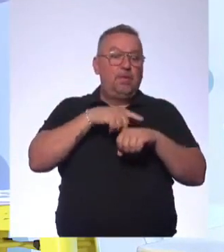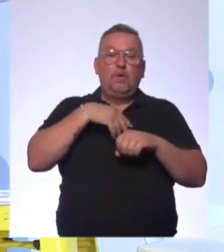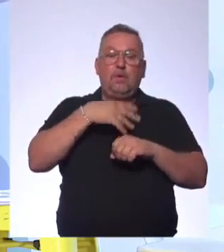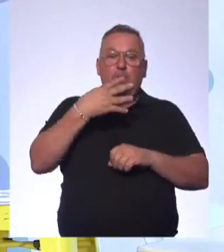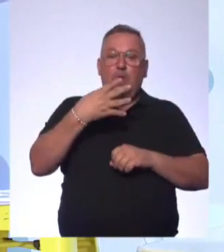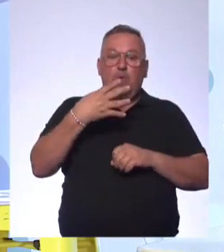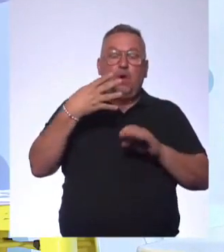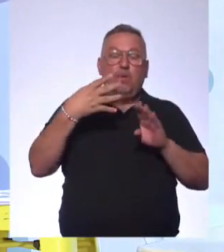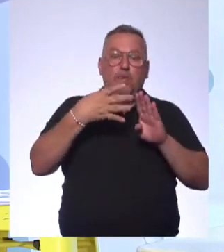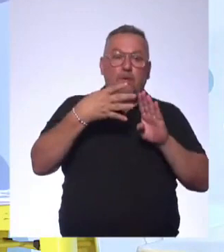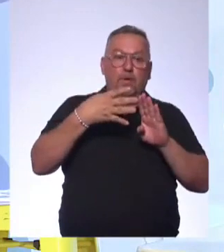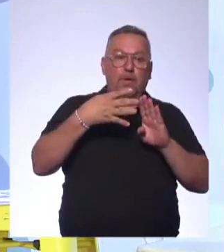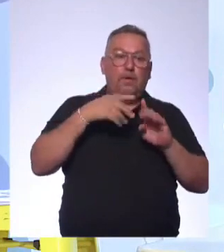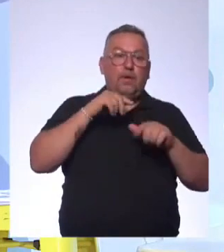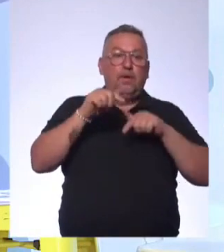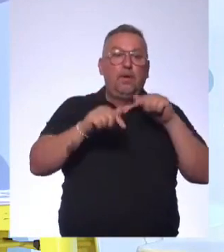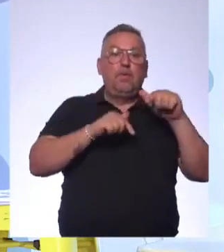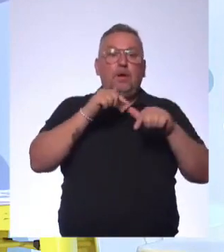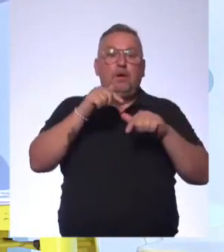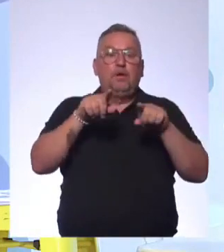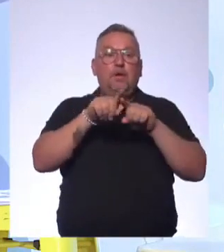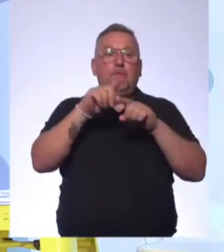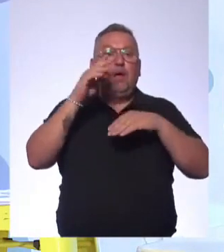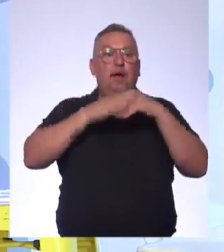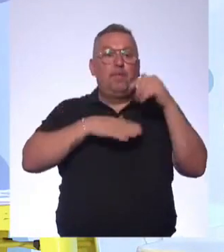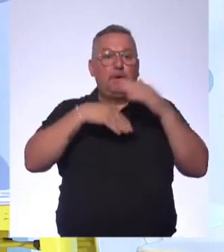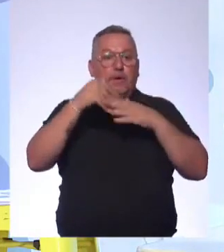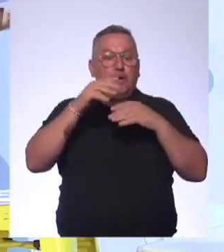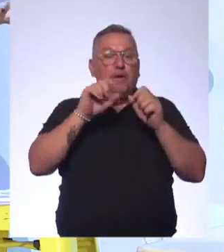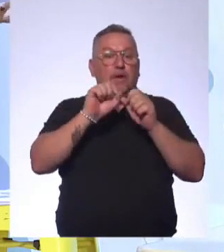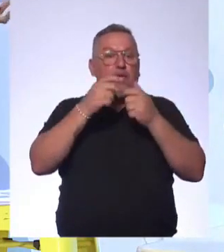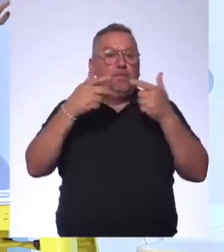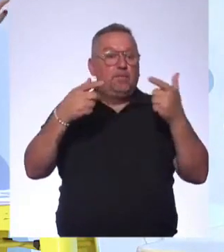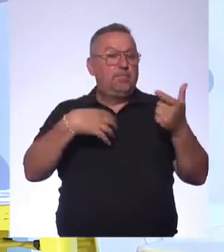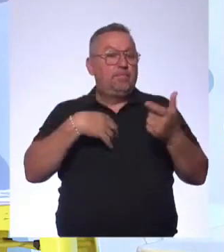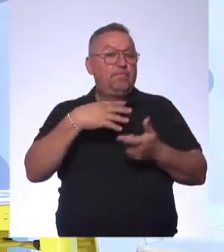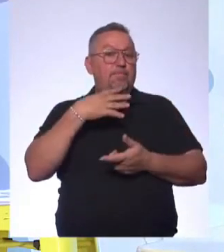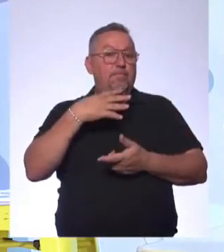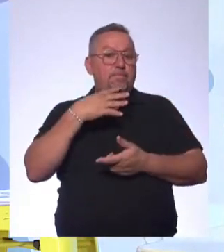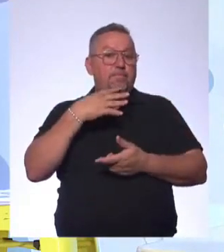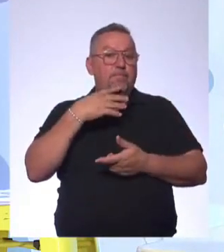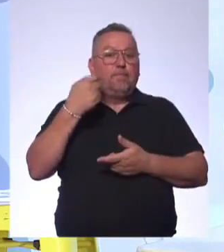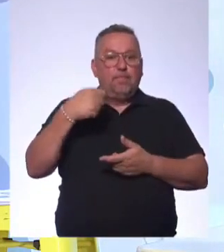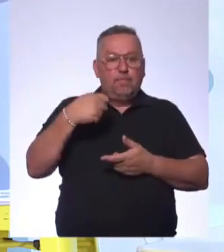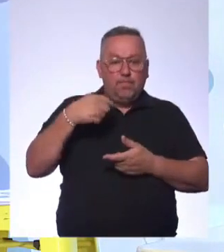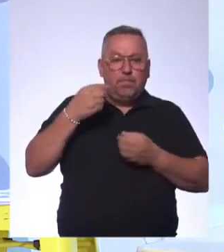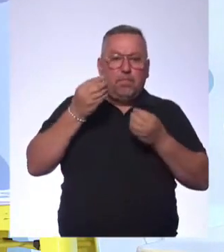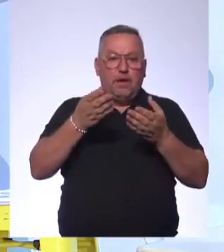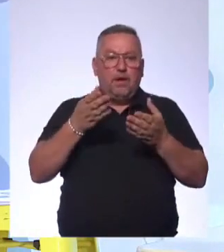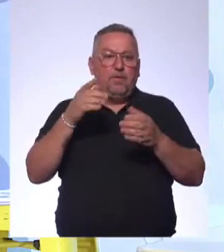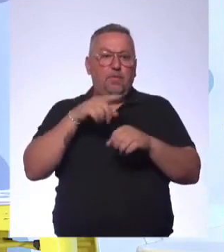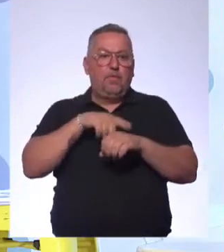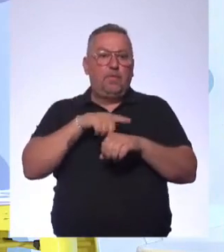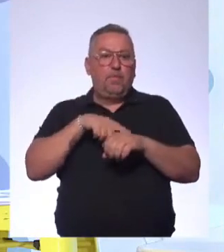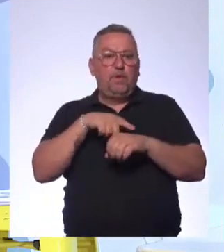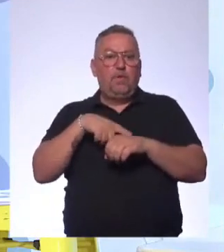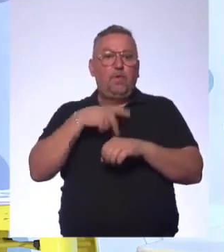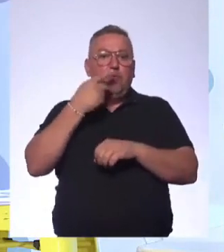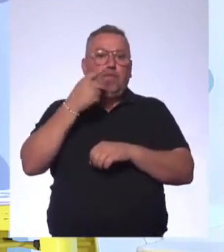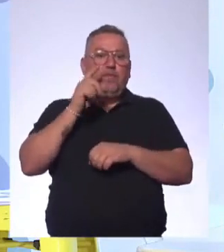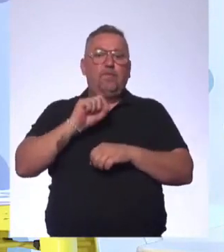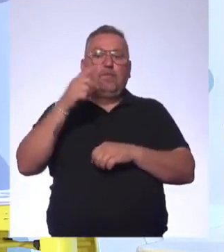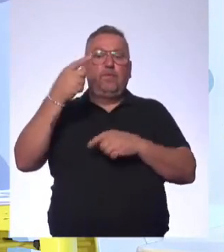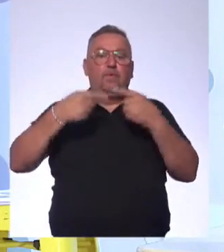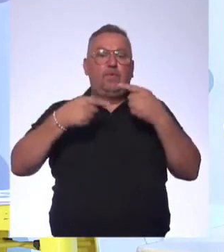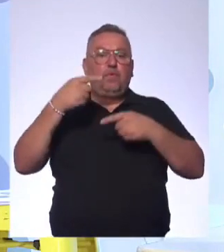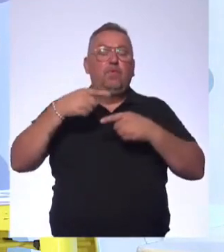4º bimestre, nós estamos trabalhando habilidades que produzam um tipo de conhecimento necessário para esse momento, como foi